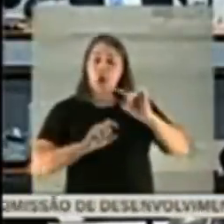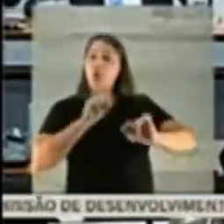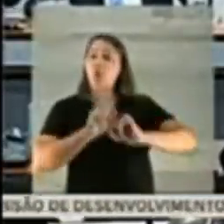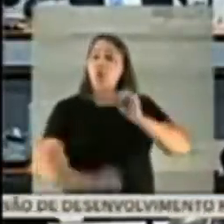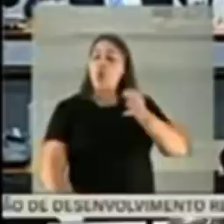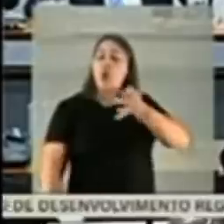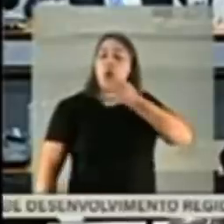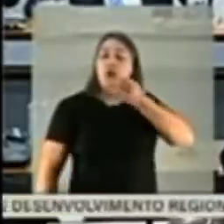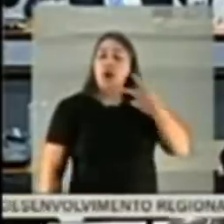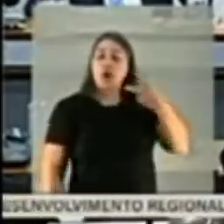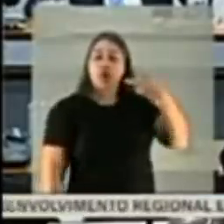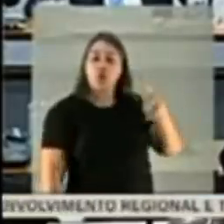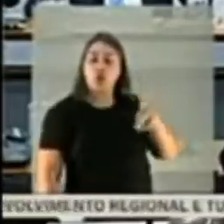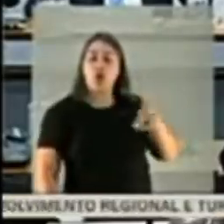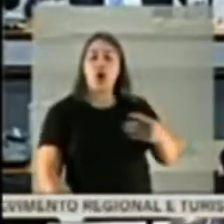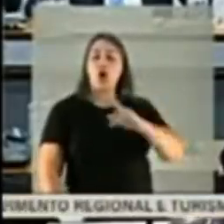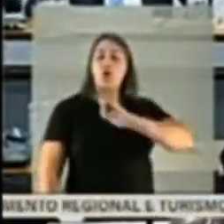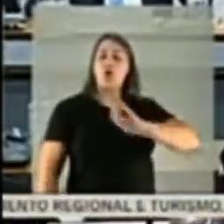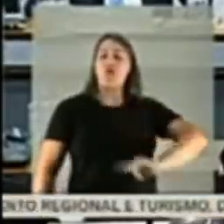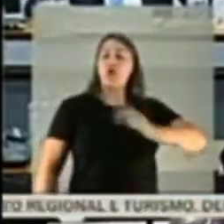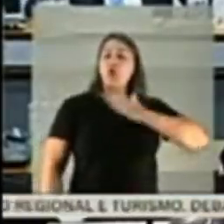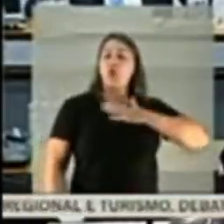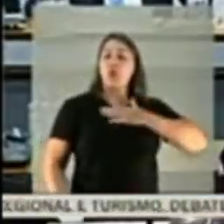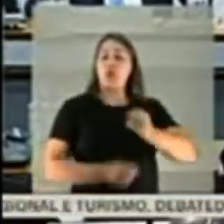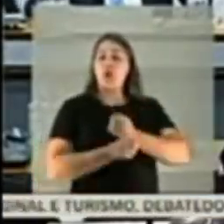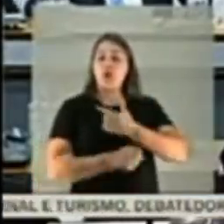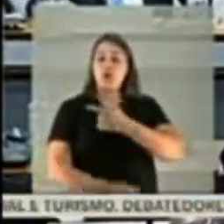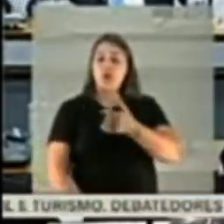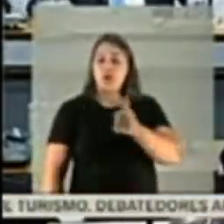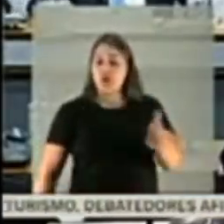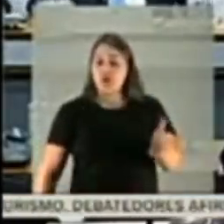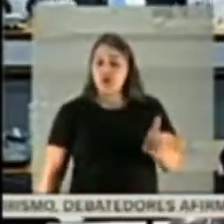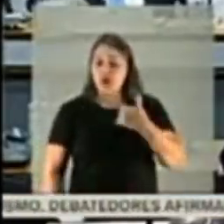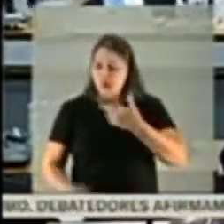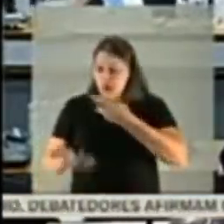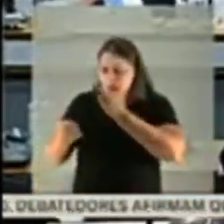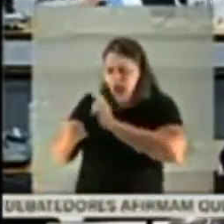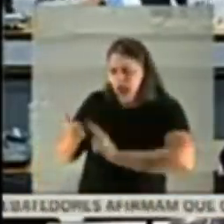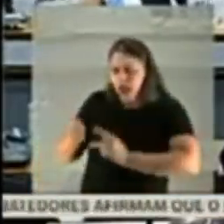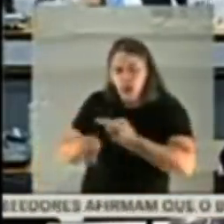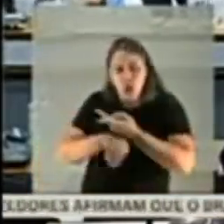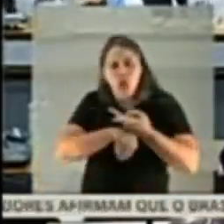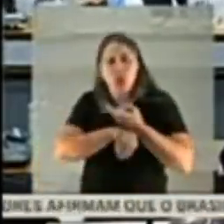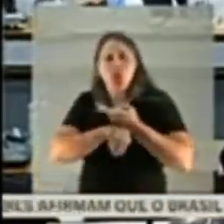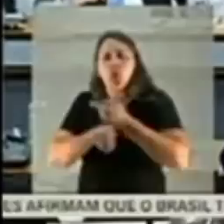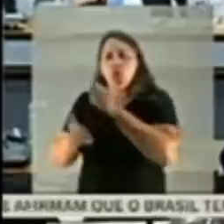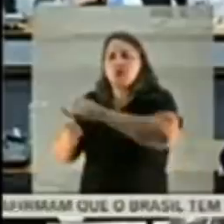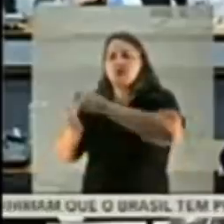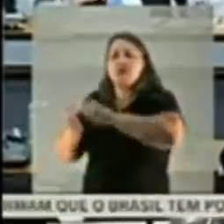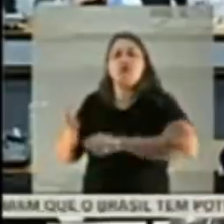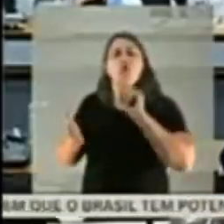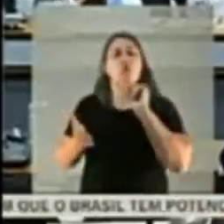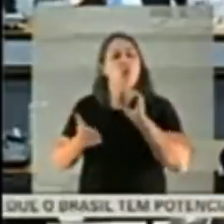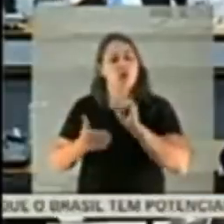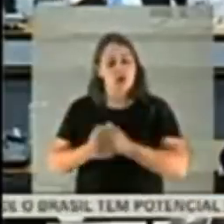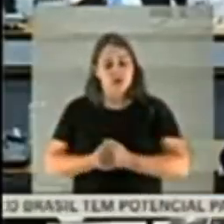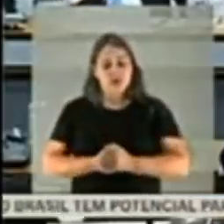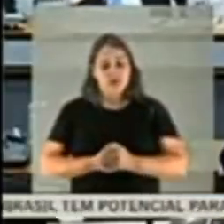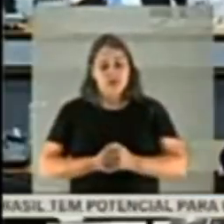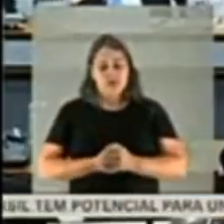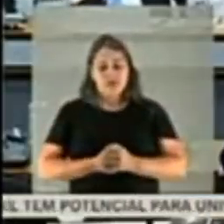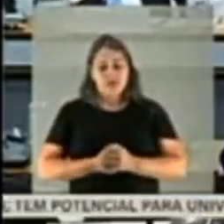meu governo em 2011? Cadê no relatório? Pega o seu relatório e leia. Procure 2011. O que, que o senhor escreveu?